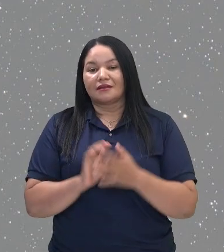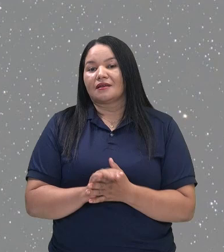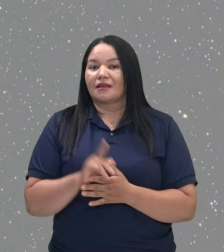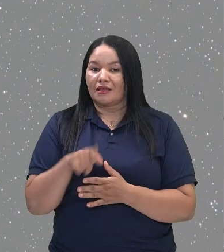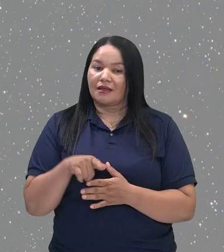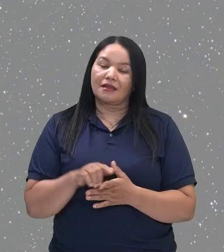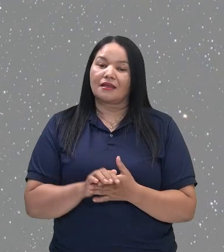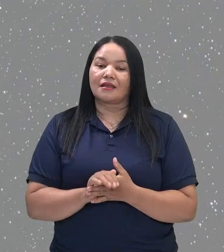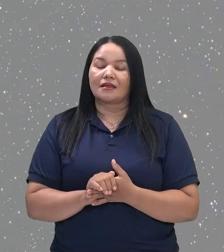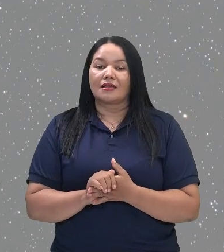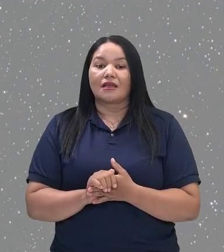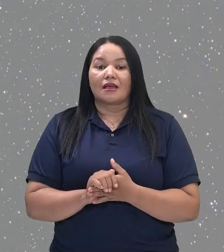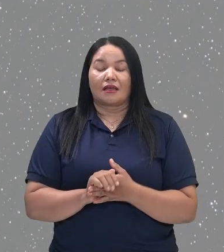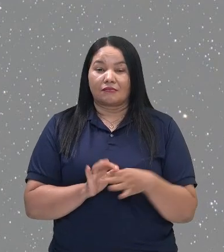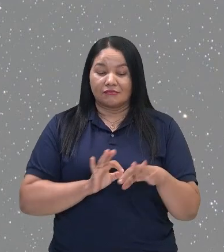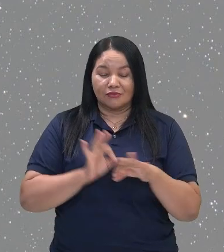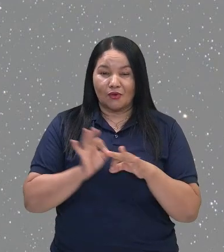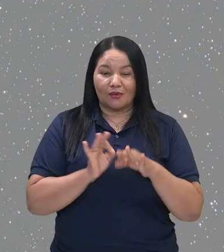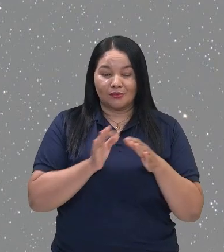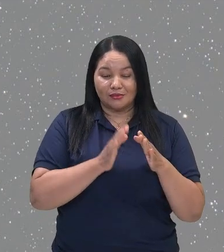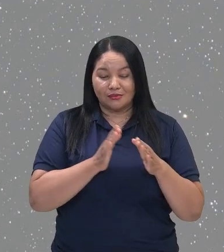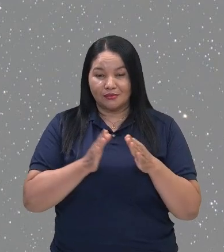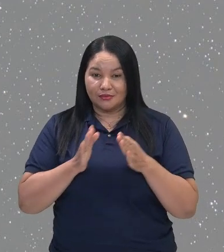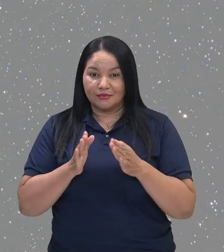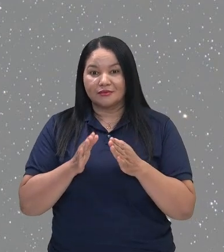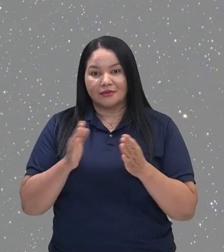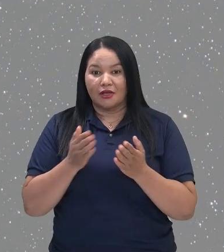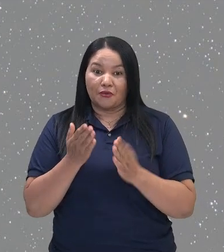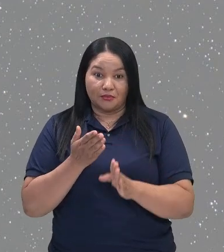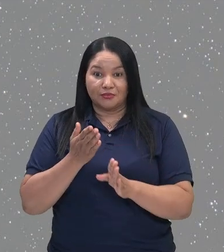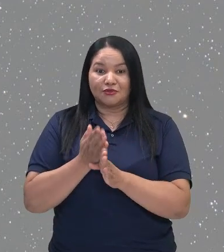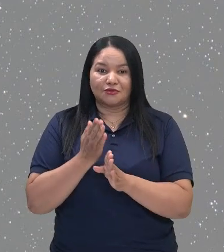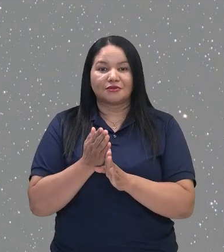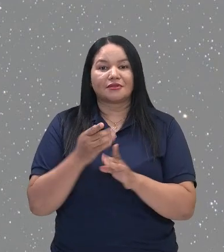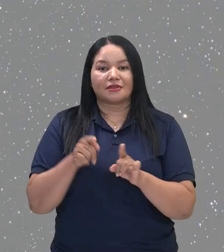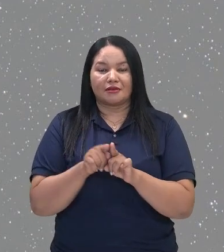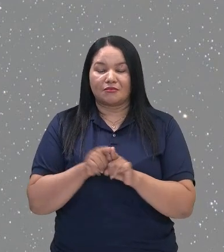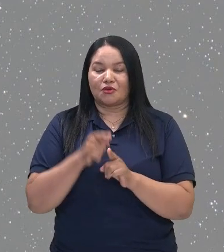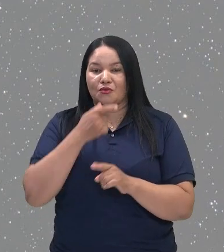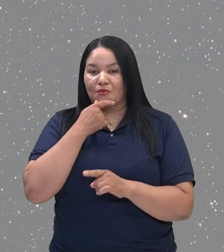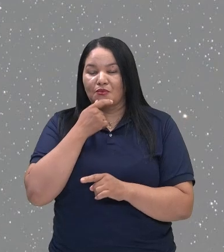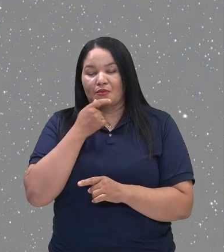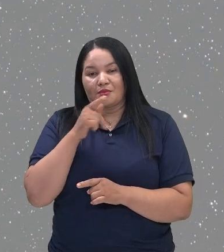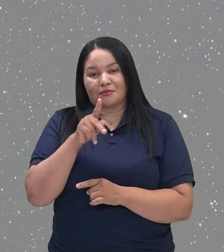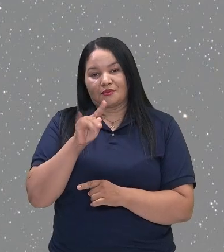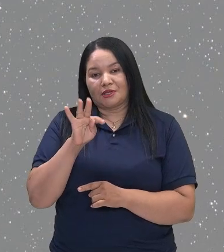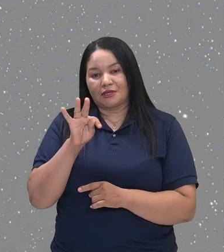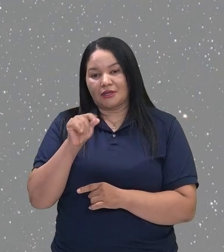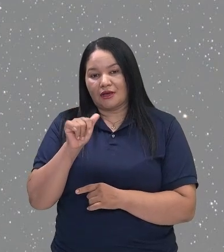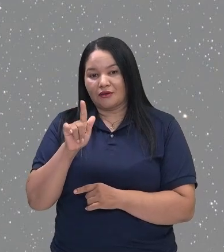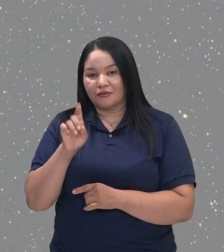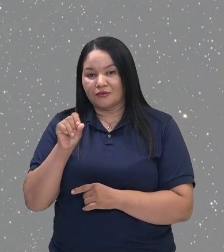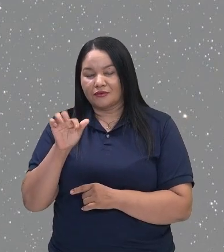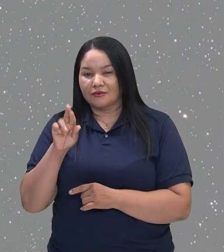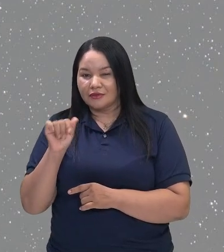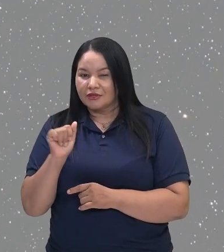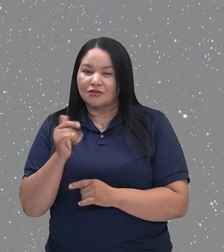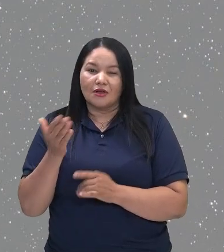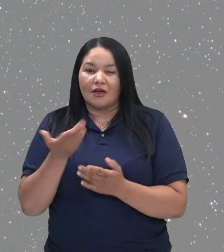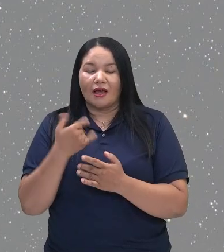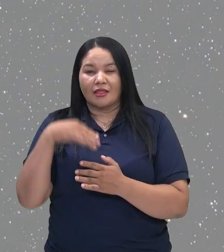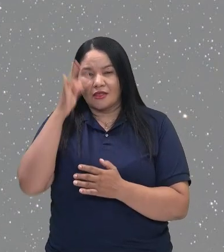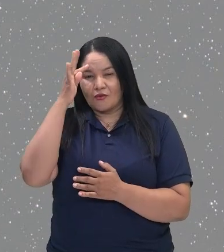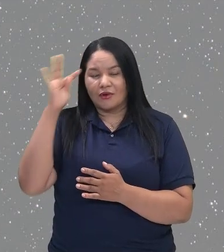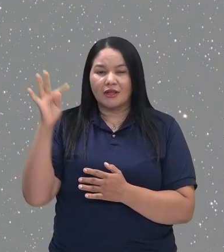E foi um meio ali de trazer uma descoberta que Pitágoras teorizou para a gente compreender que